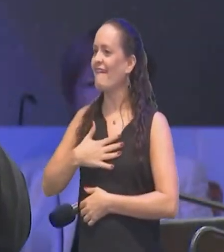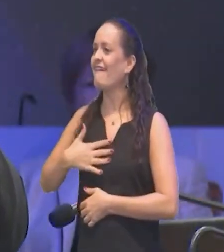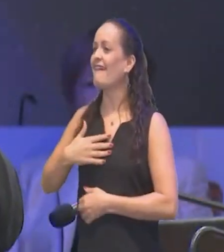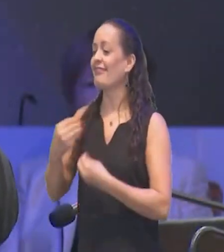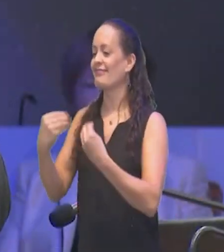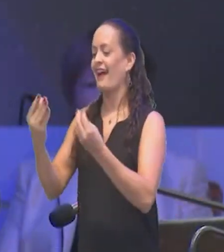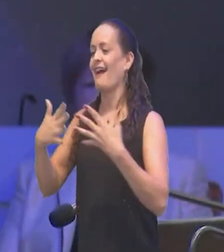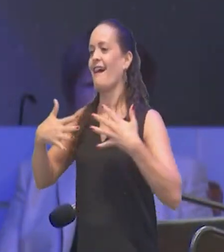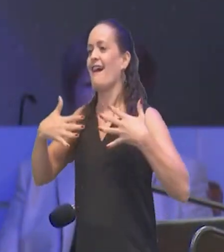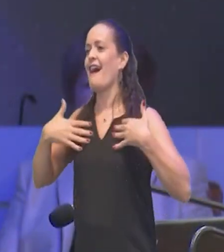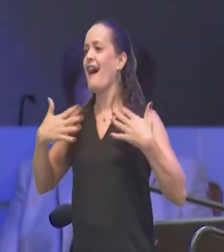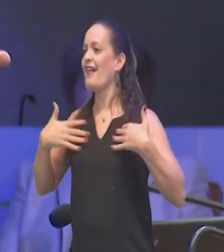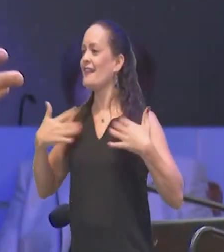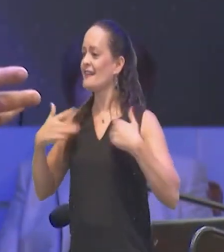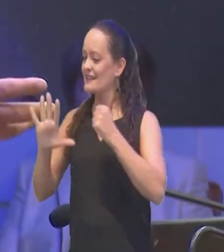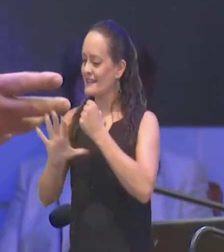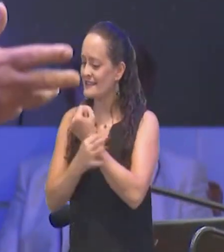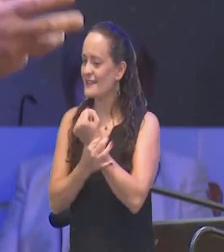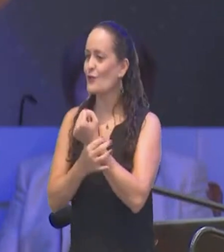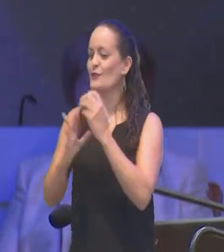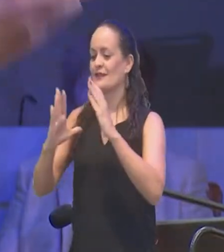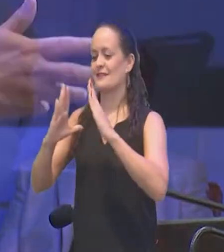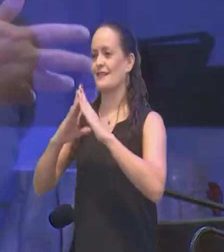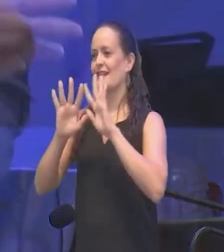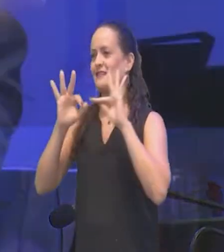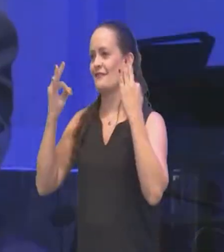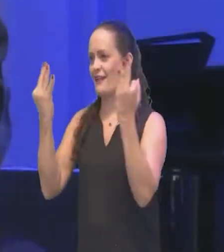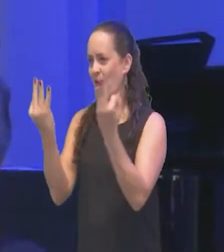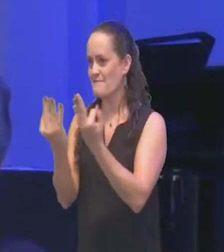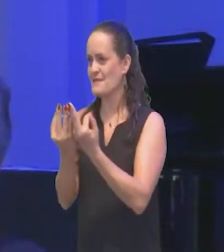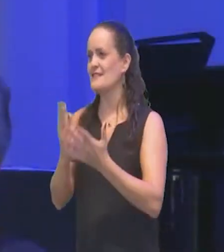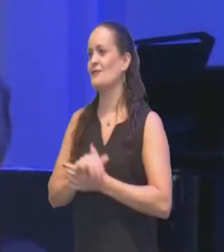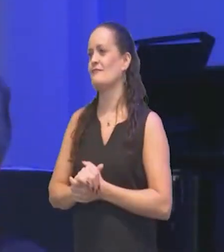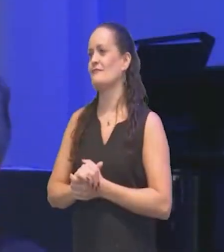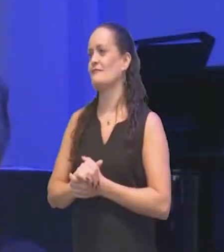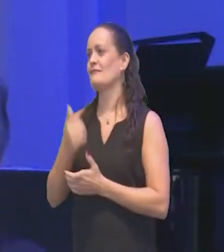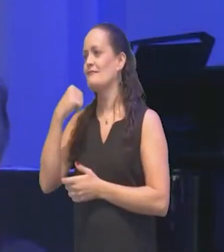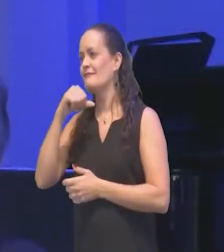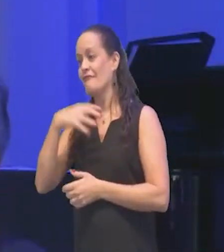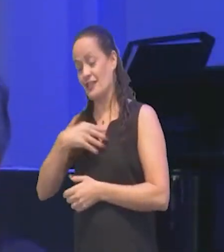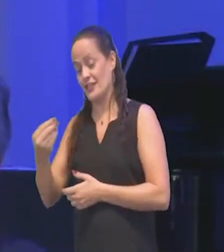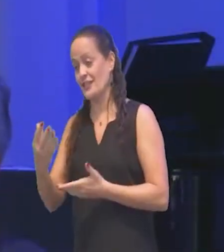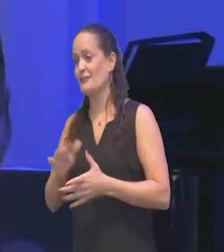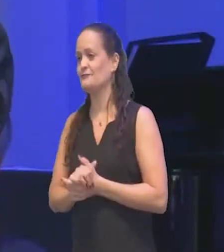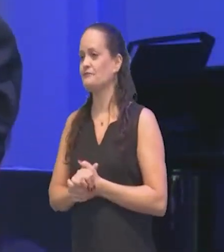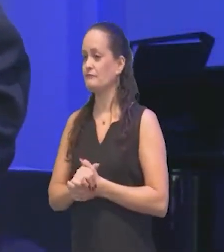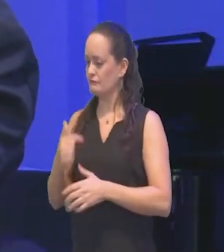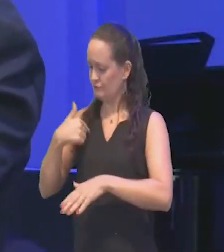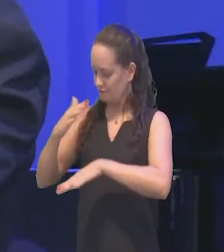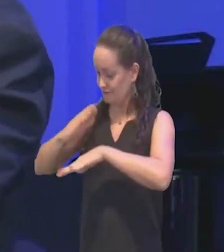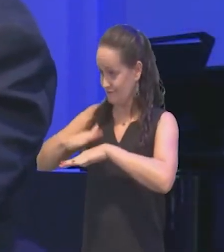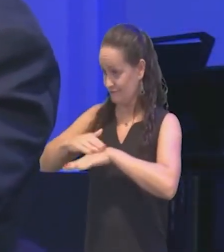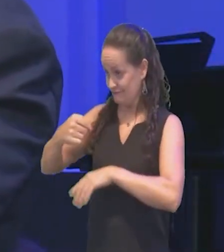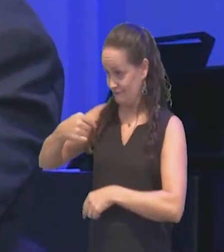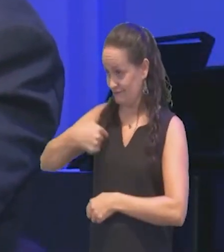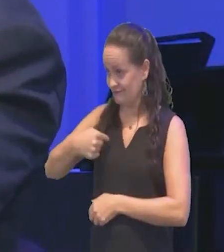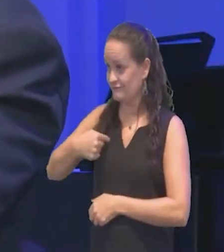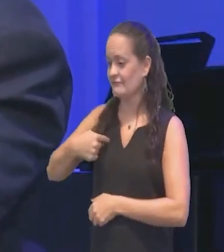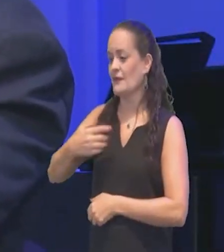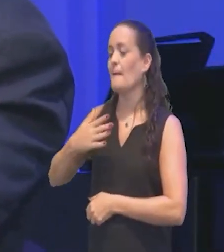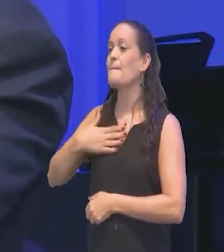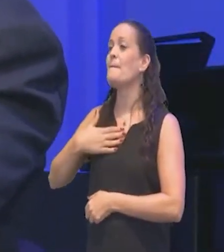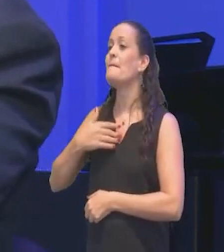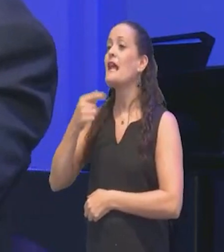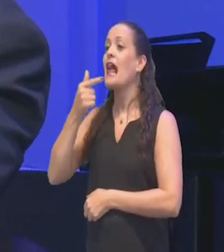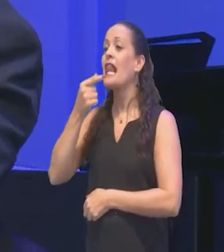traz, queridos, que segurança que traz no lar, para a família, para os filhos. Se depender de mim, eu quero que a minha língua